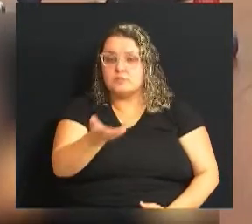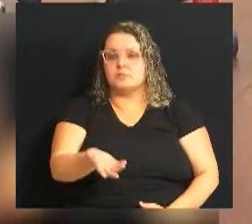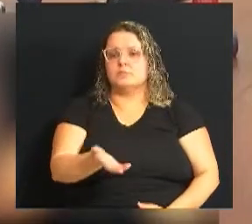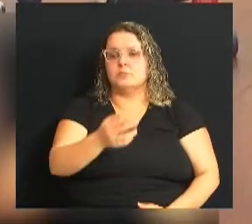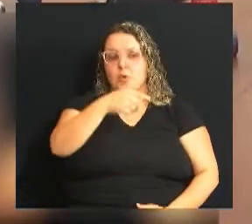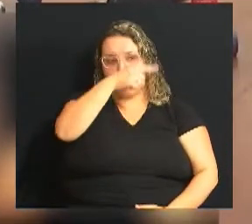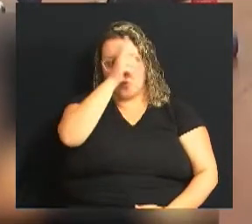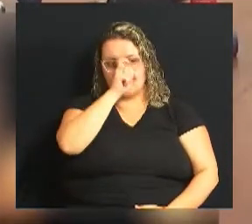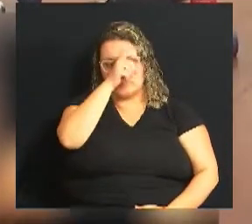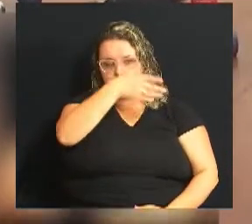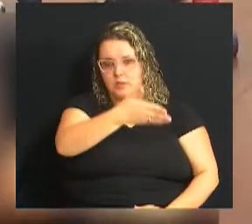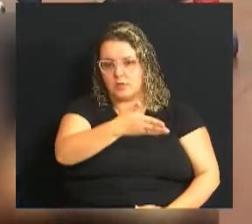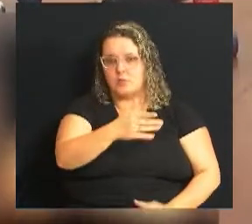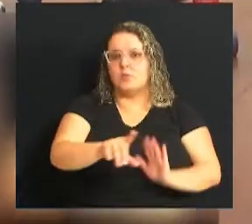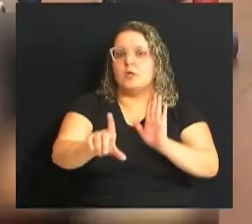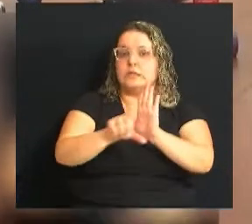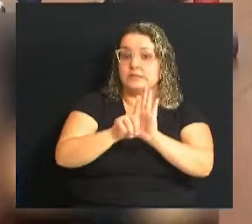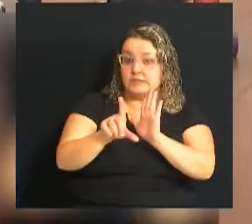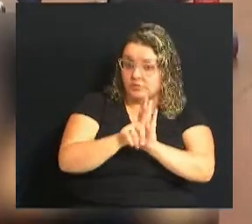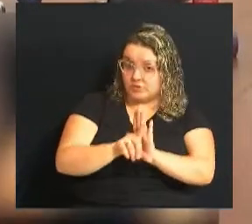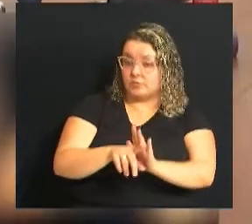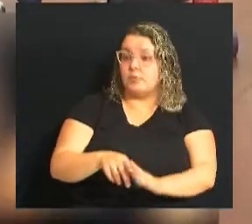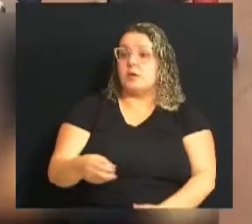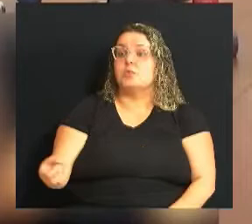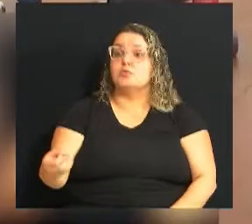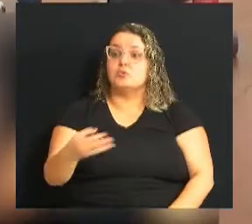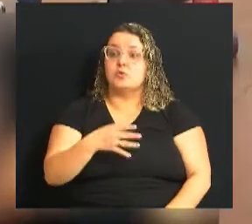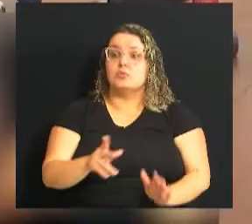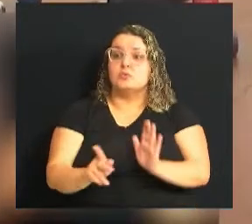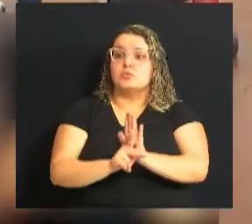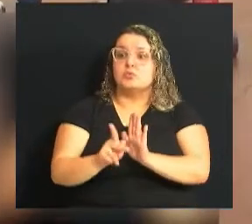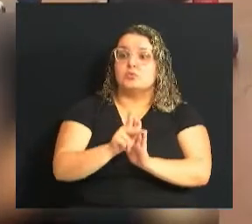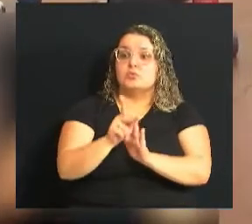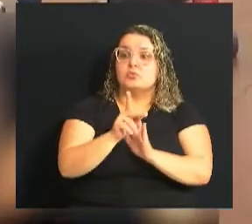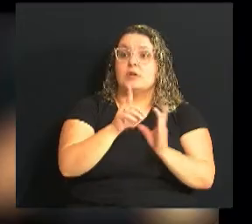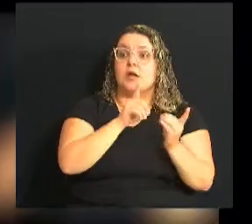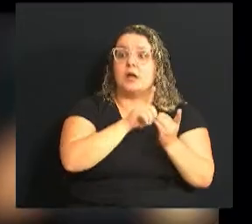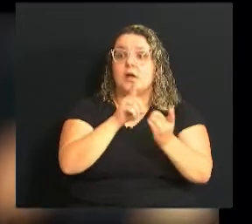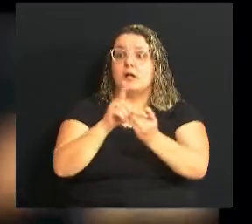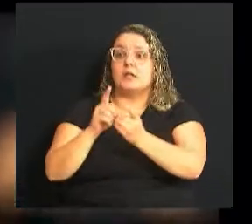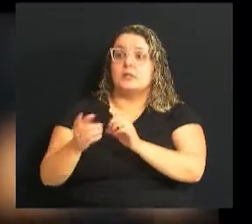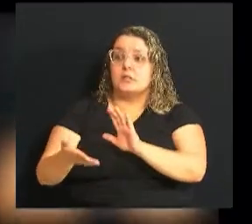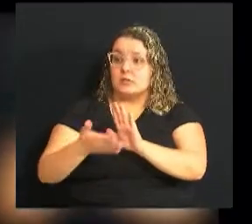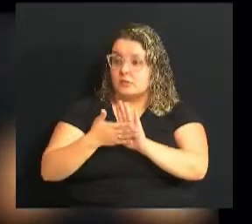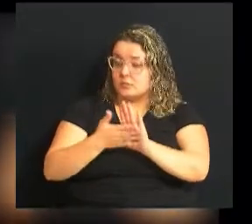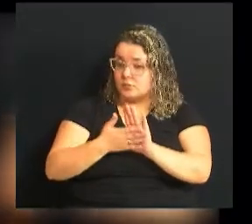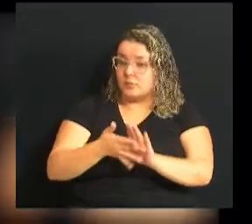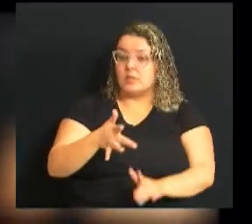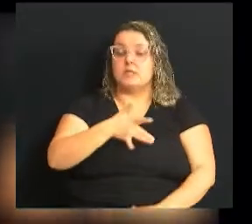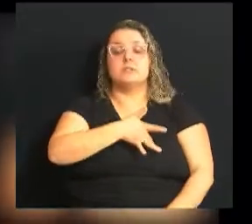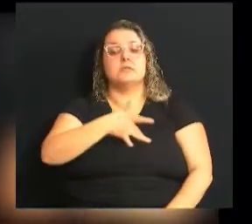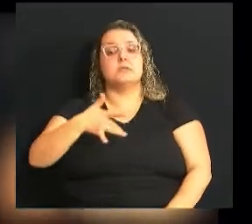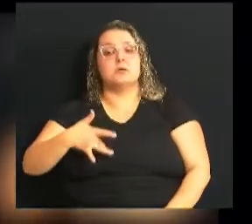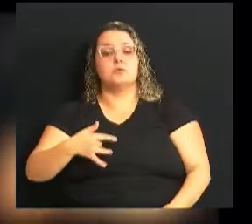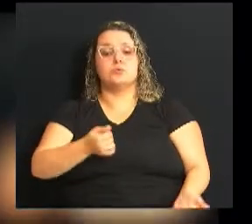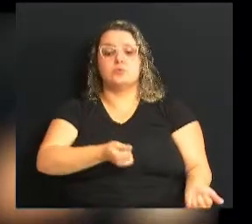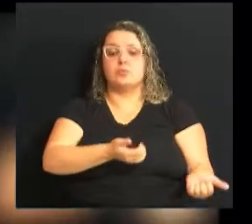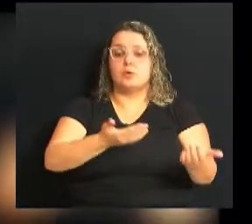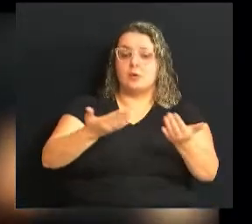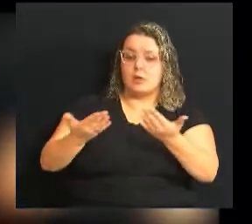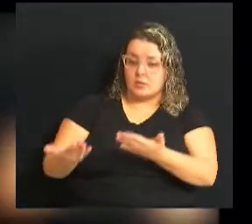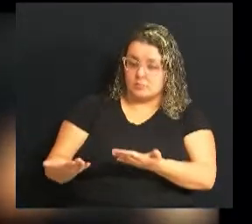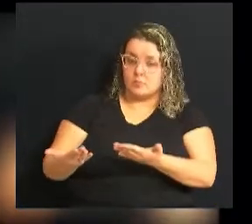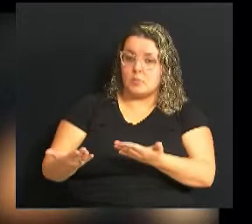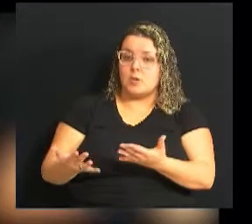da legislação para que os novos projetos contemplem as propostas. Na saúde, foram apresentados aqueles